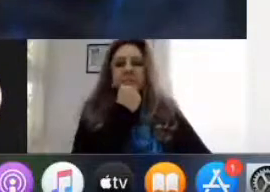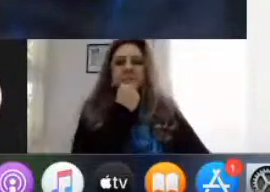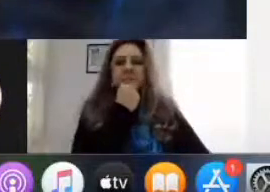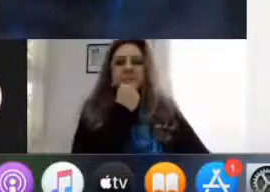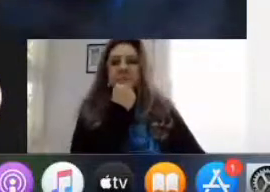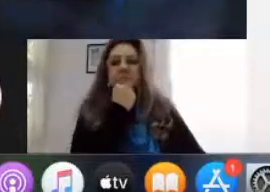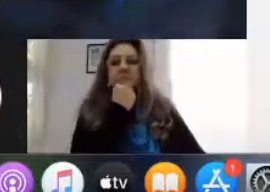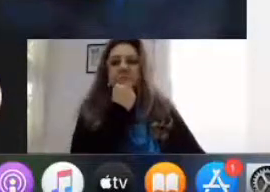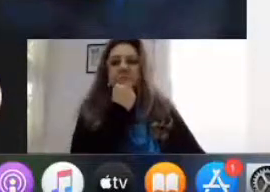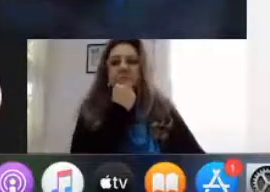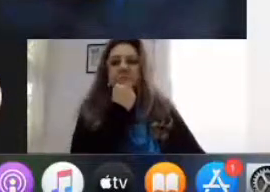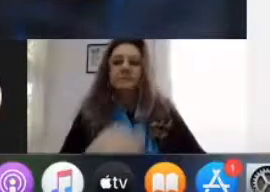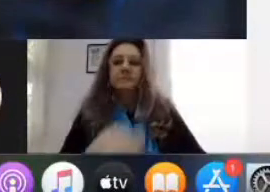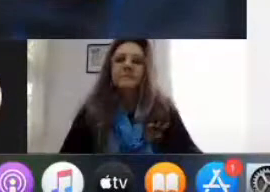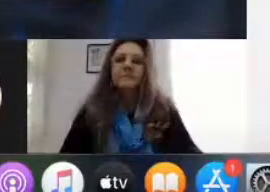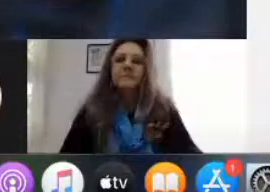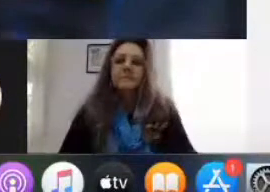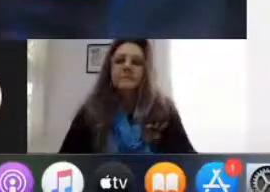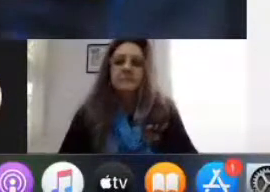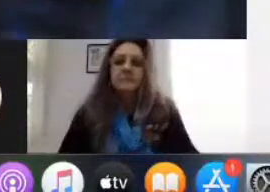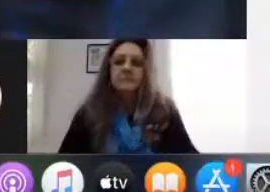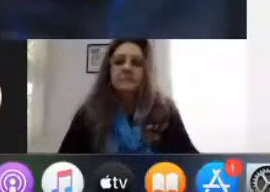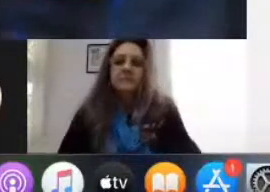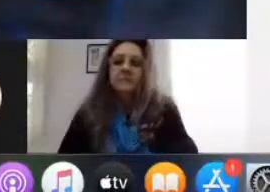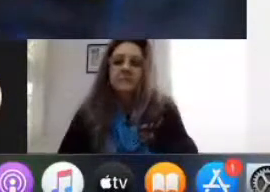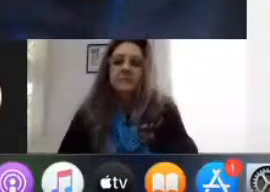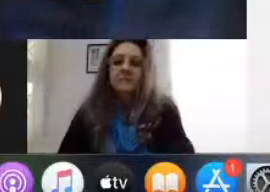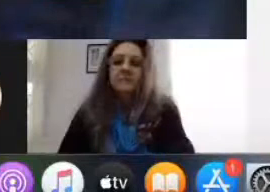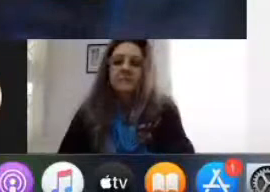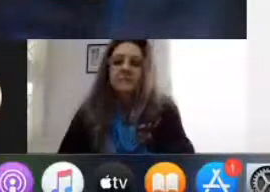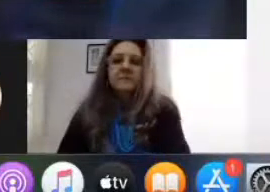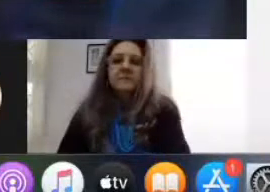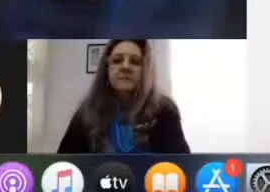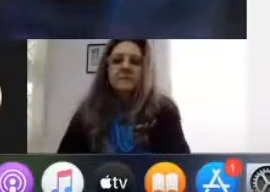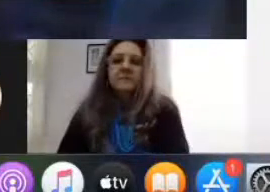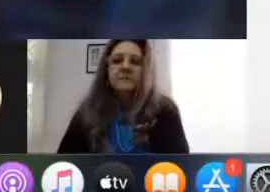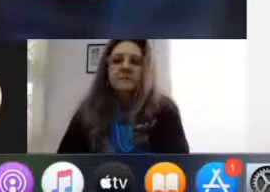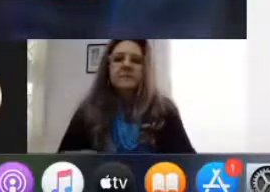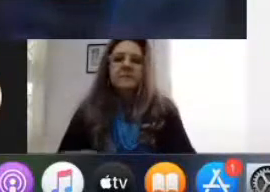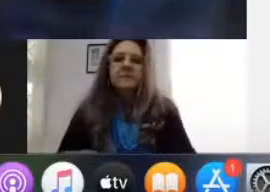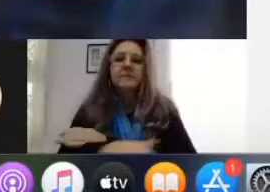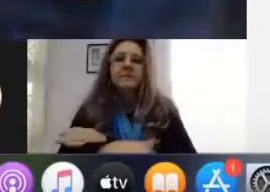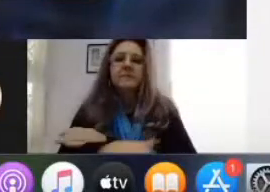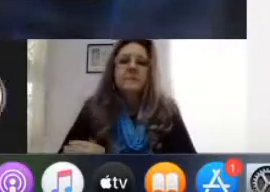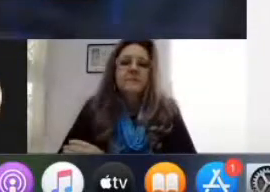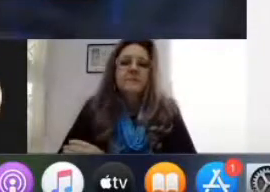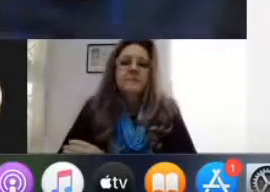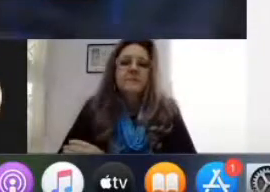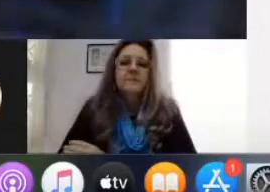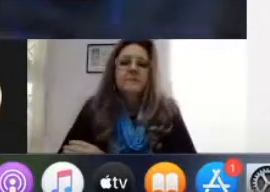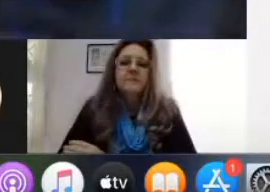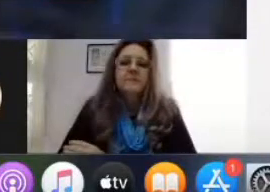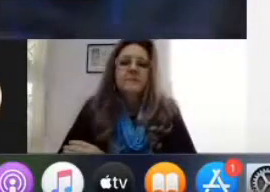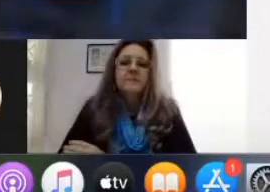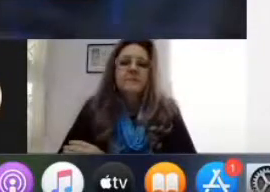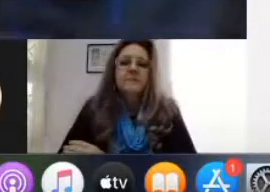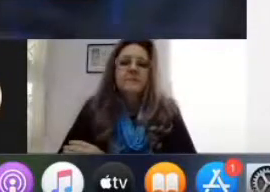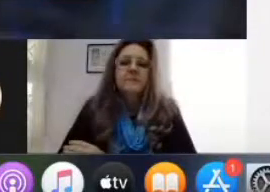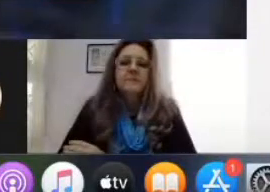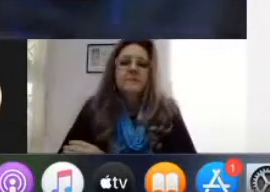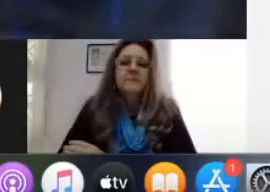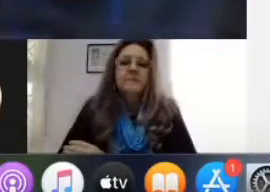viés para pensar a contemporaneidade. E, como indicou Walter